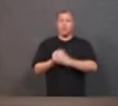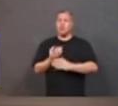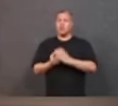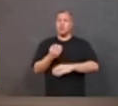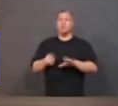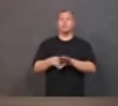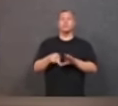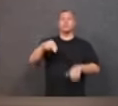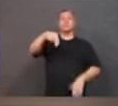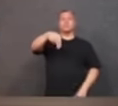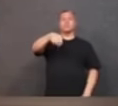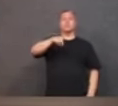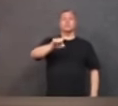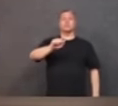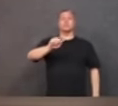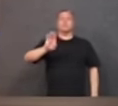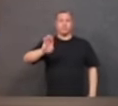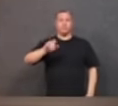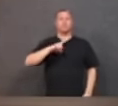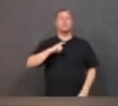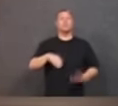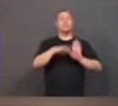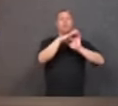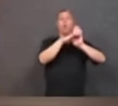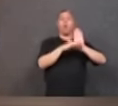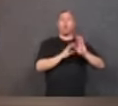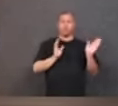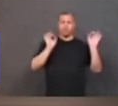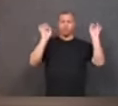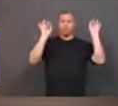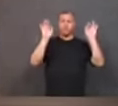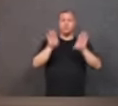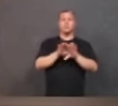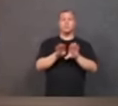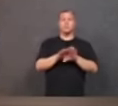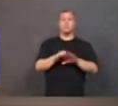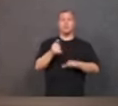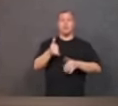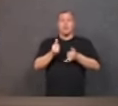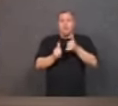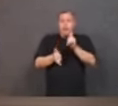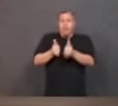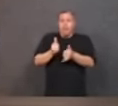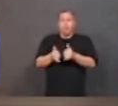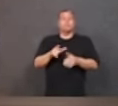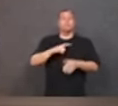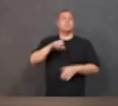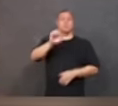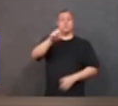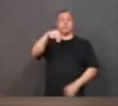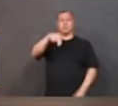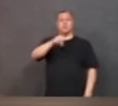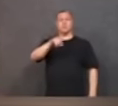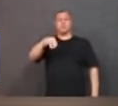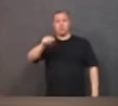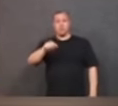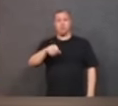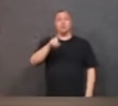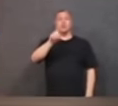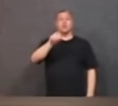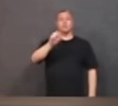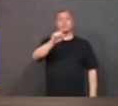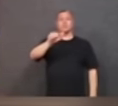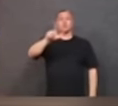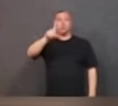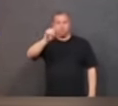consolidação do NEAB e de programas específicos como o Em Cima do Salto. Trouxemos a discussão do enfrentamento do racismo